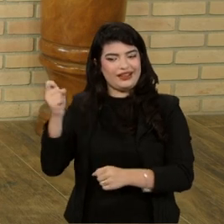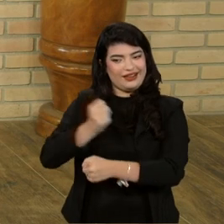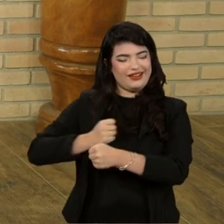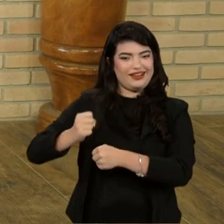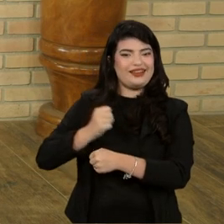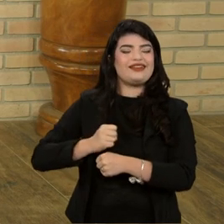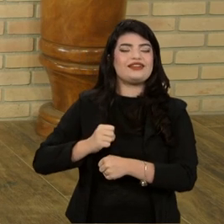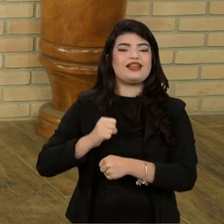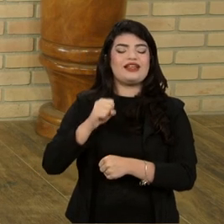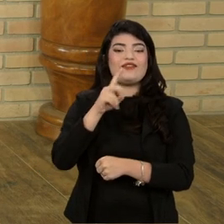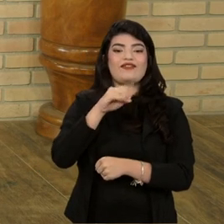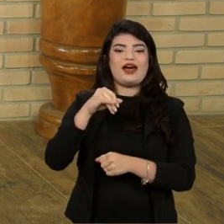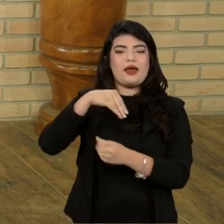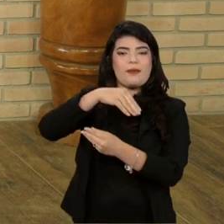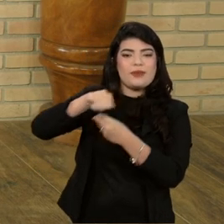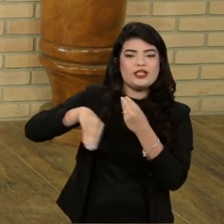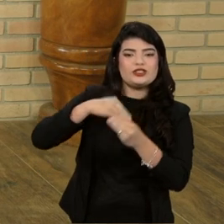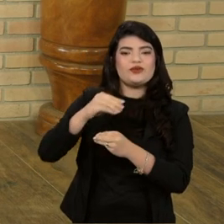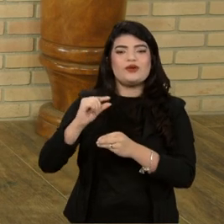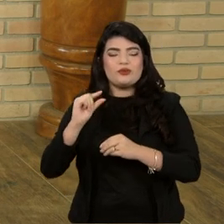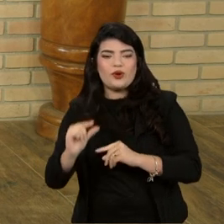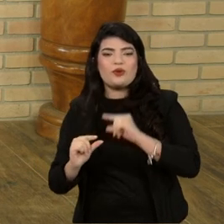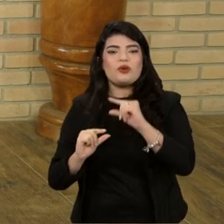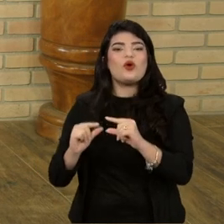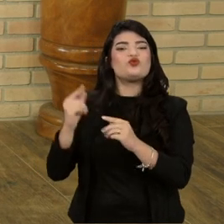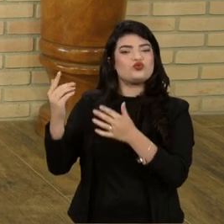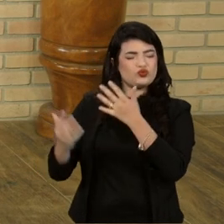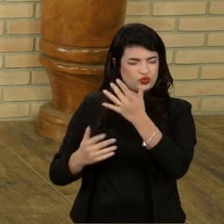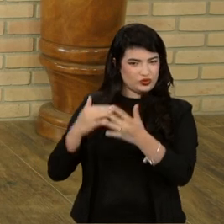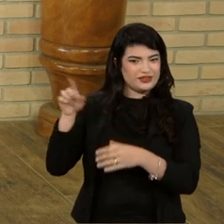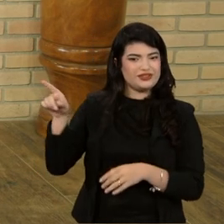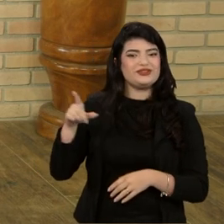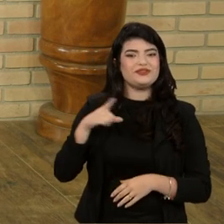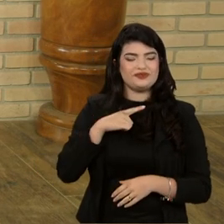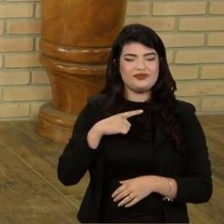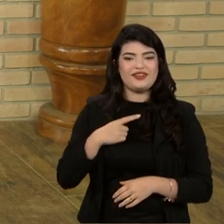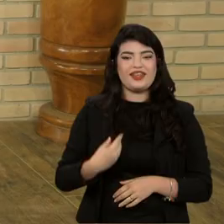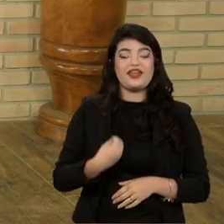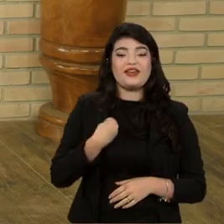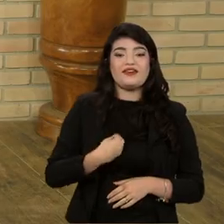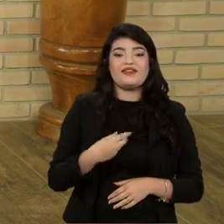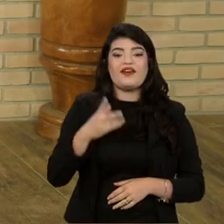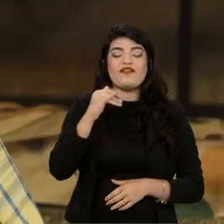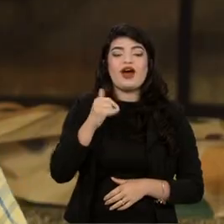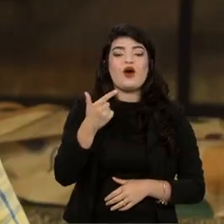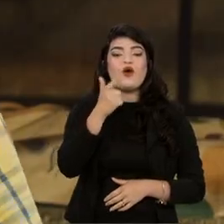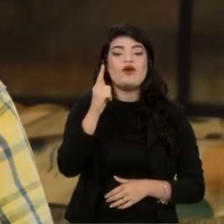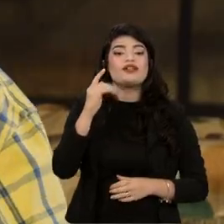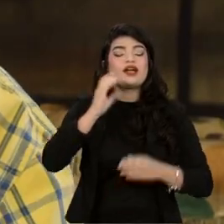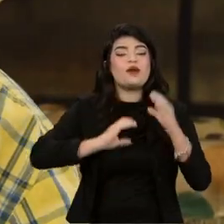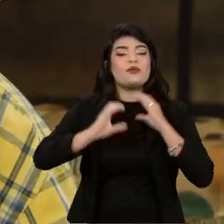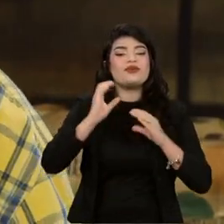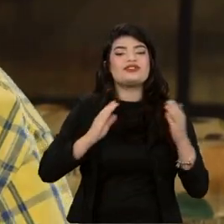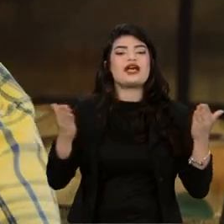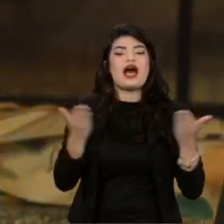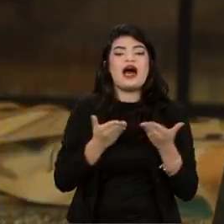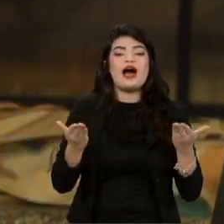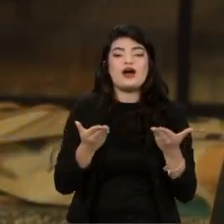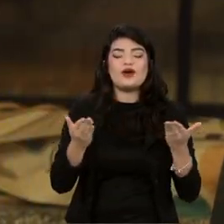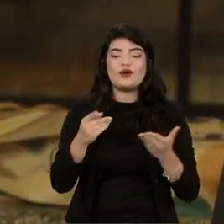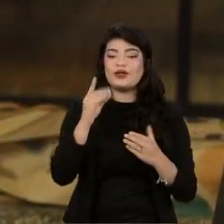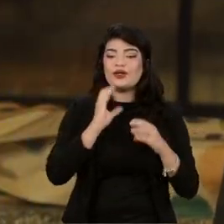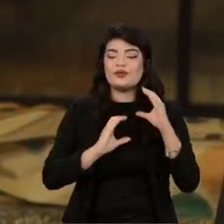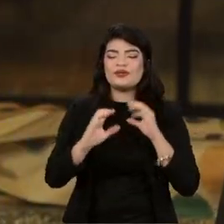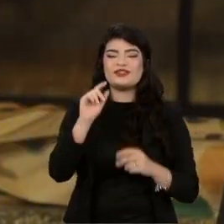chegando, misturando os poucos. Tá fervendo. Vamos aprumar mais uma moda. Vou cantar agora aí